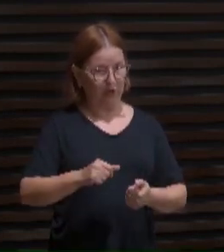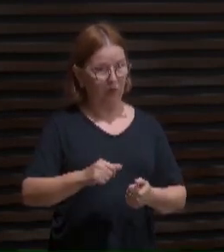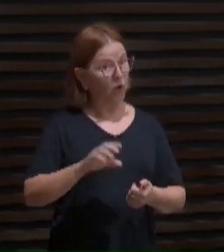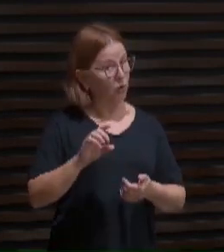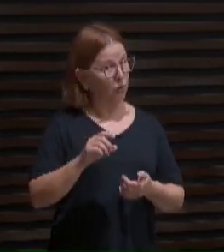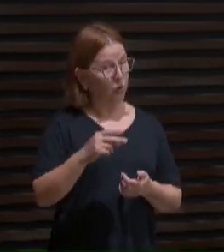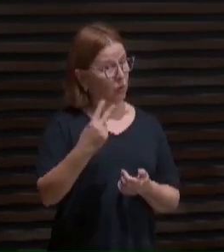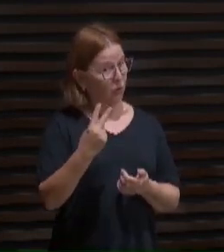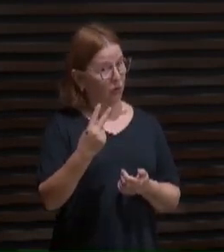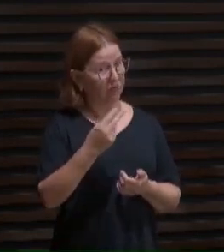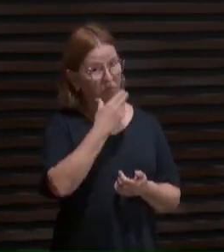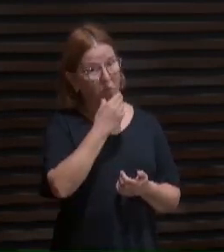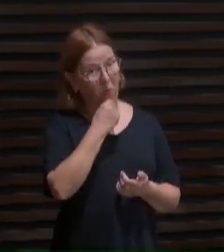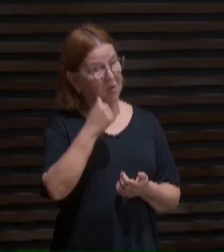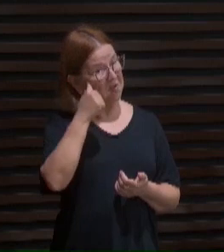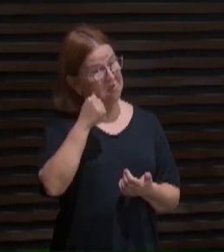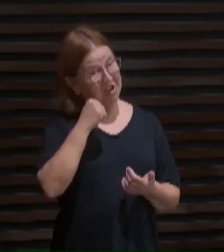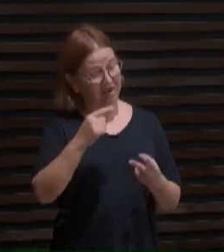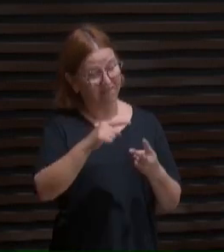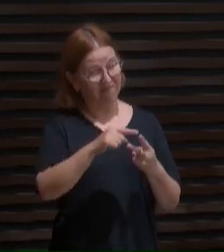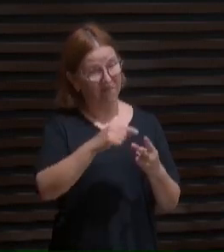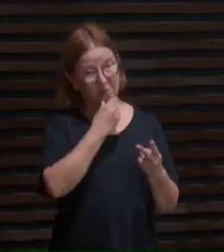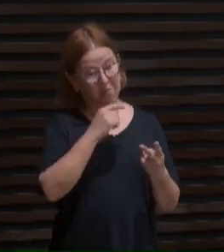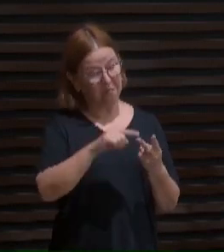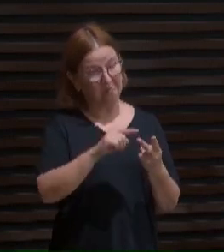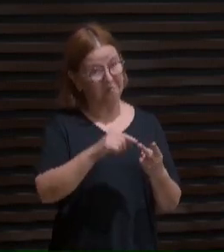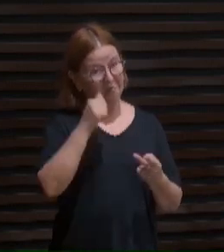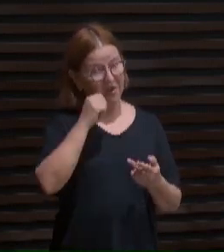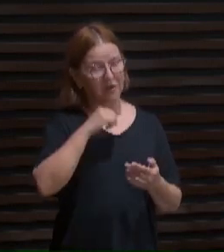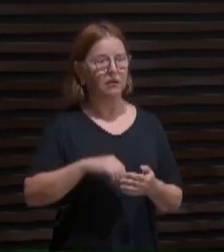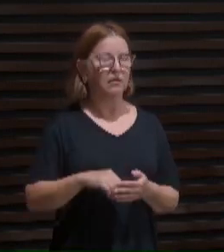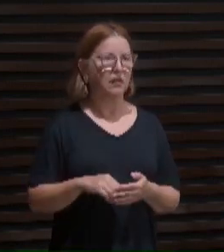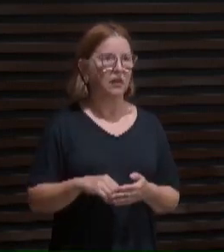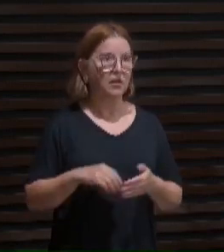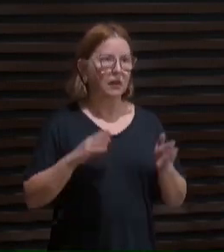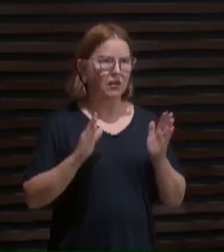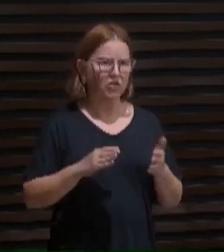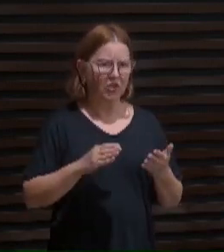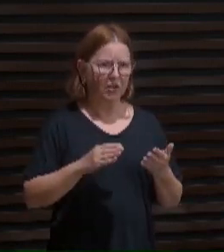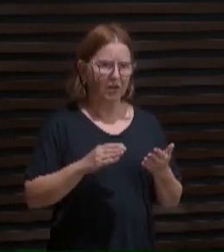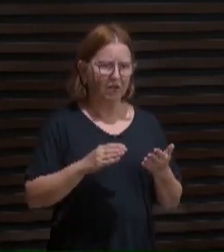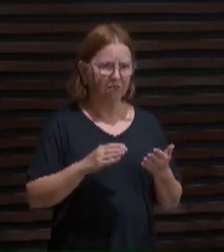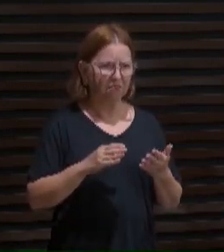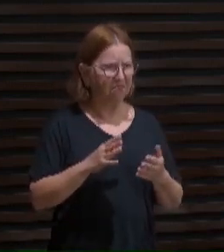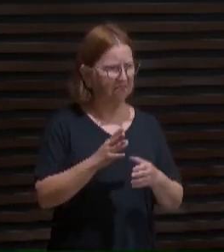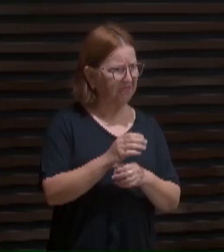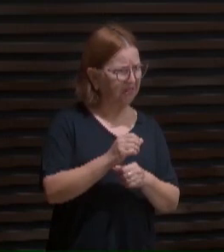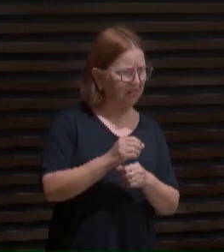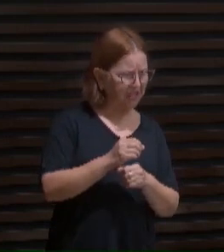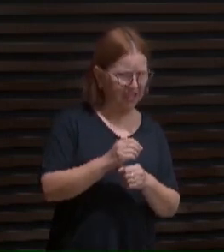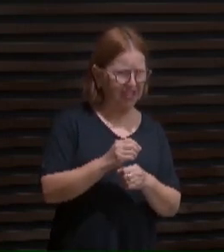contei 2 listas, uma de 52 gêneros e outra de 72 gêneros.